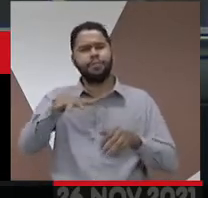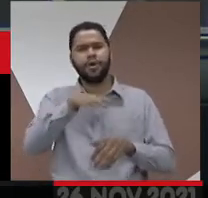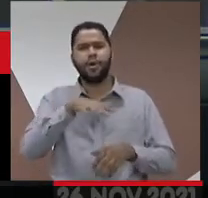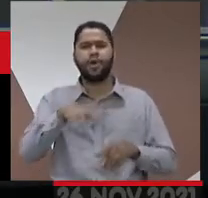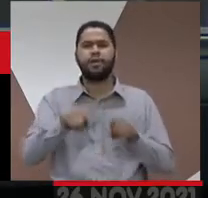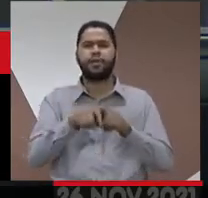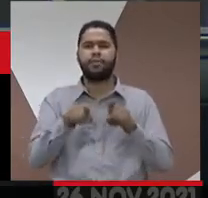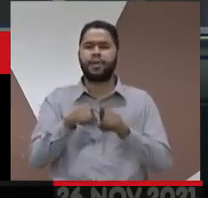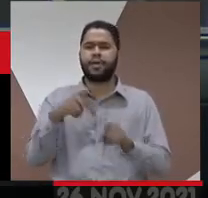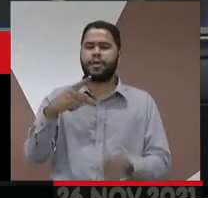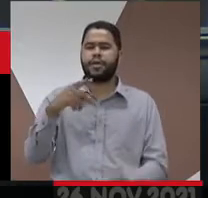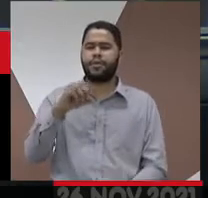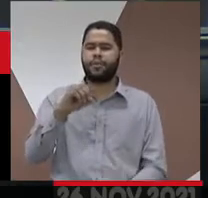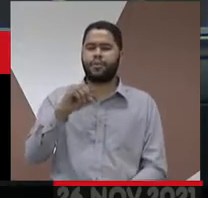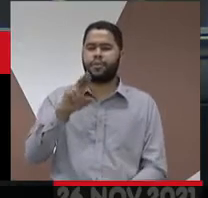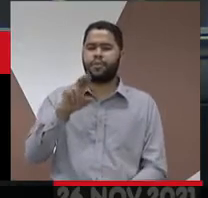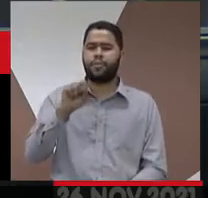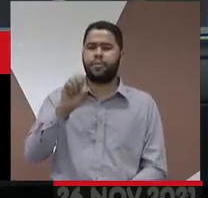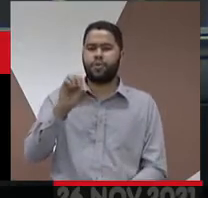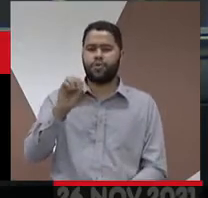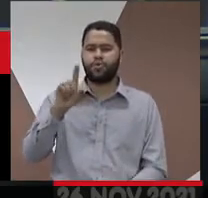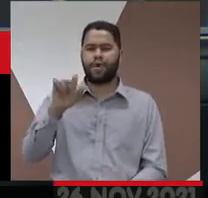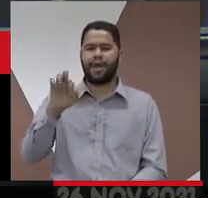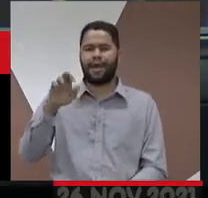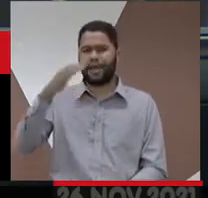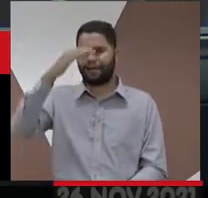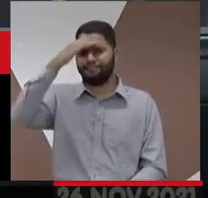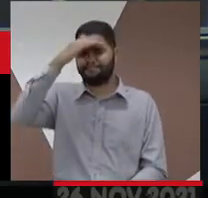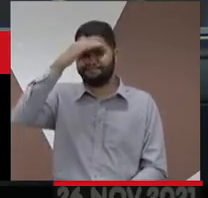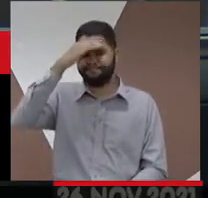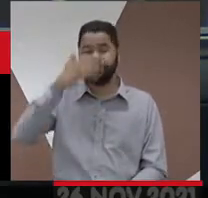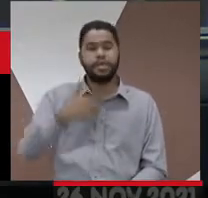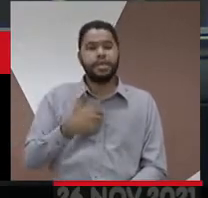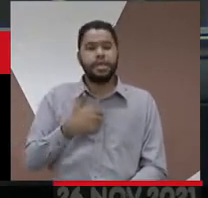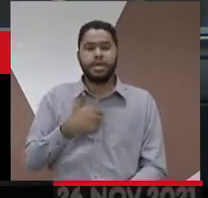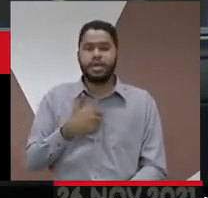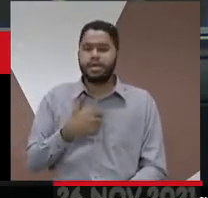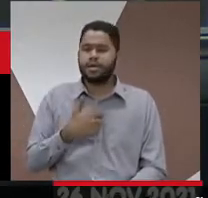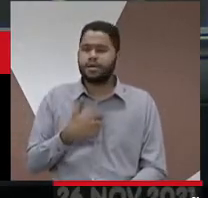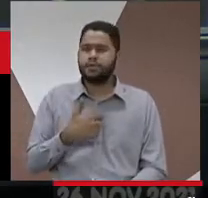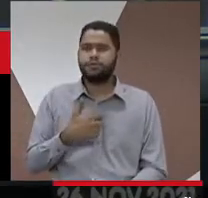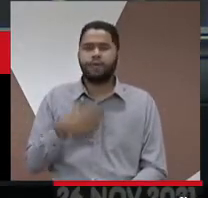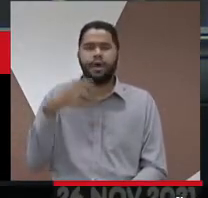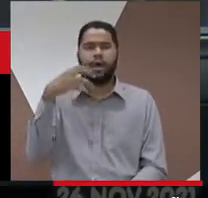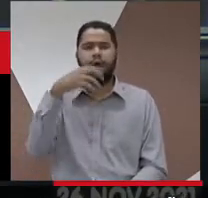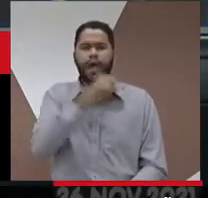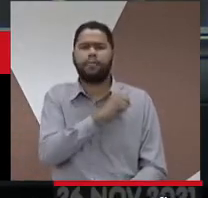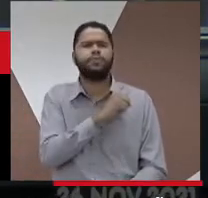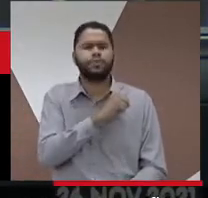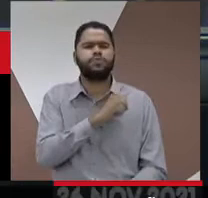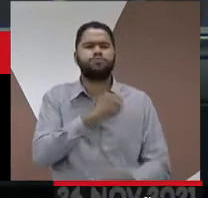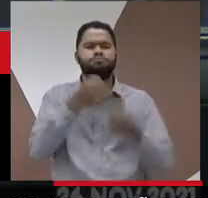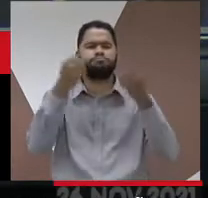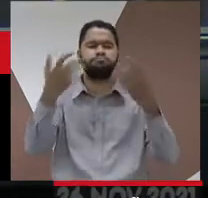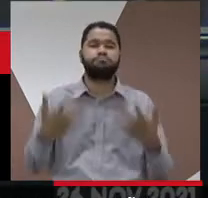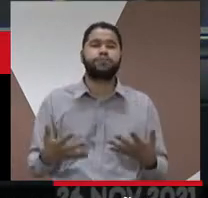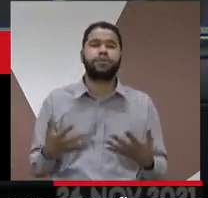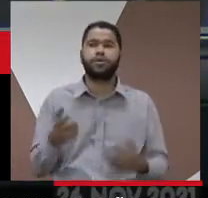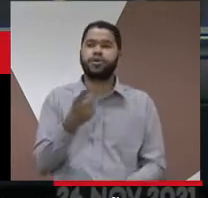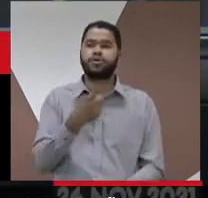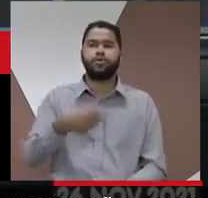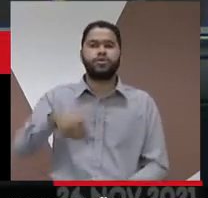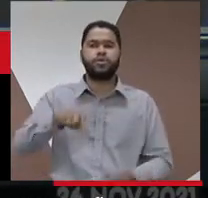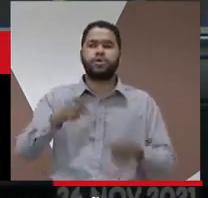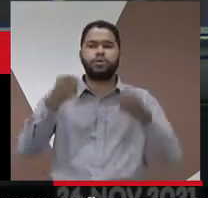fiz. Então, é um modelo a seguir. Eu vou ser bem breve e didático. Nós não estamos falando